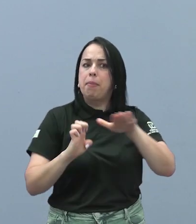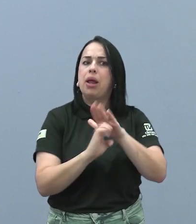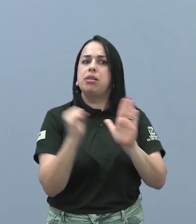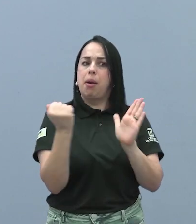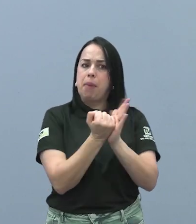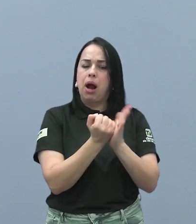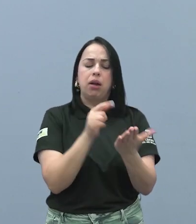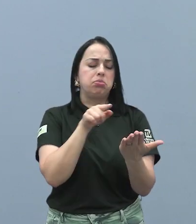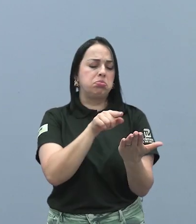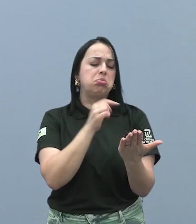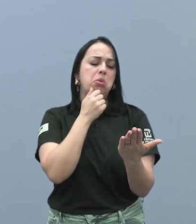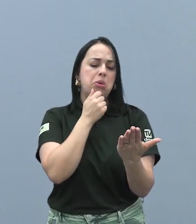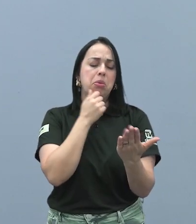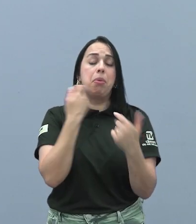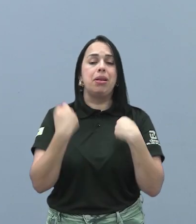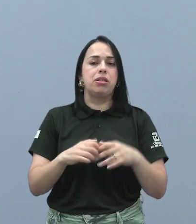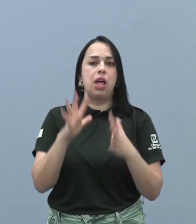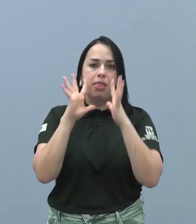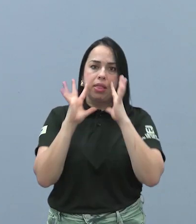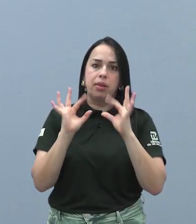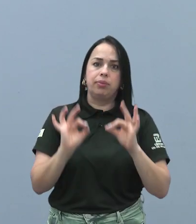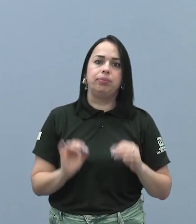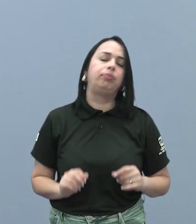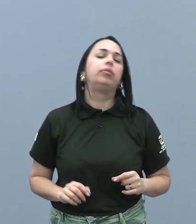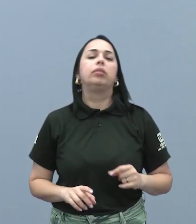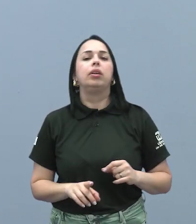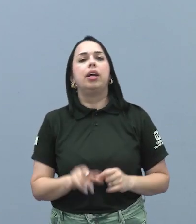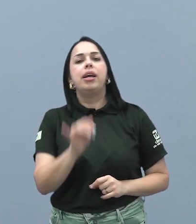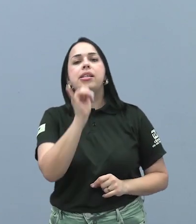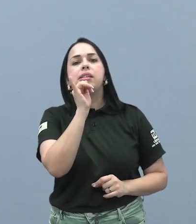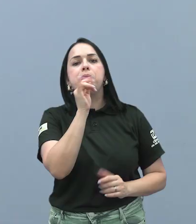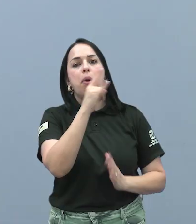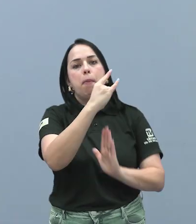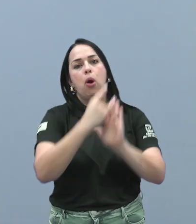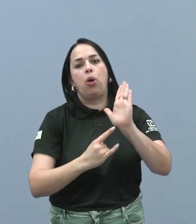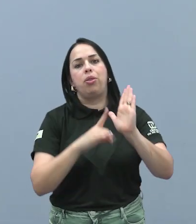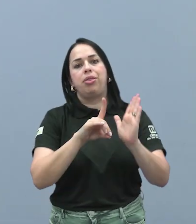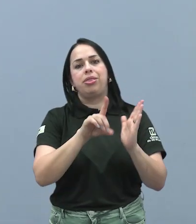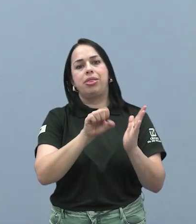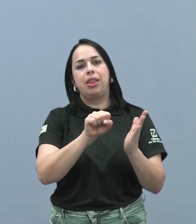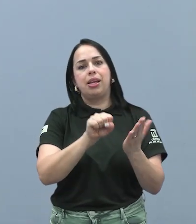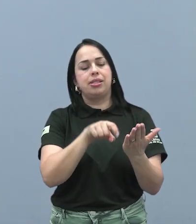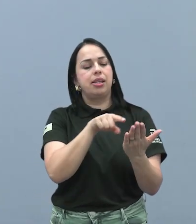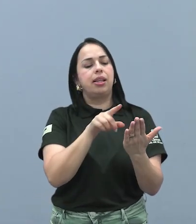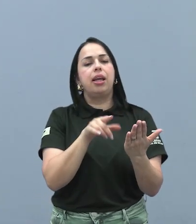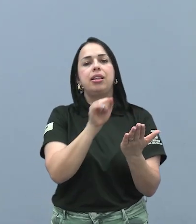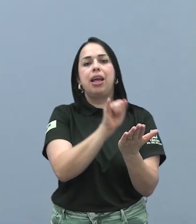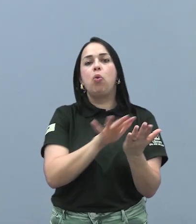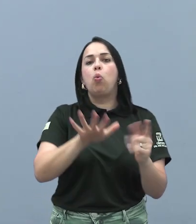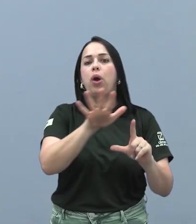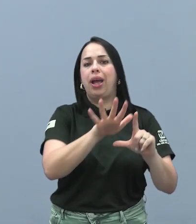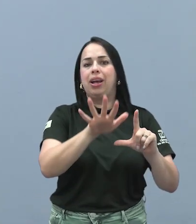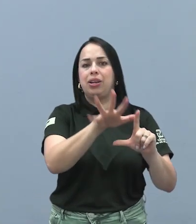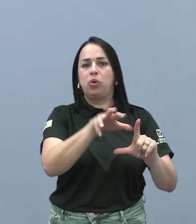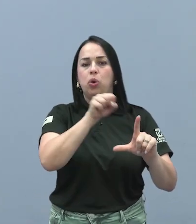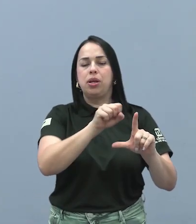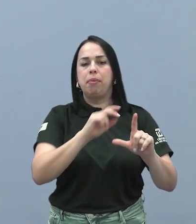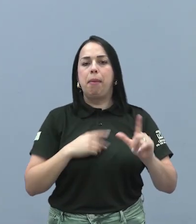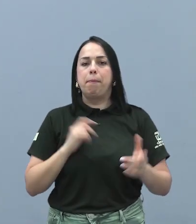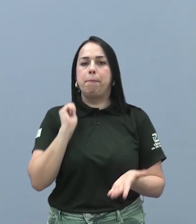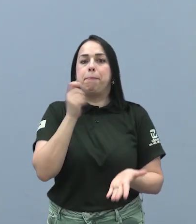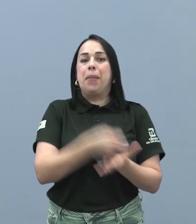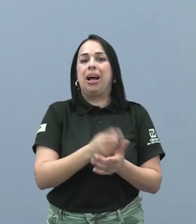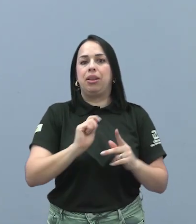você deve prestar muita atenção nisso, tá? Por exemplo, o DAS, né? Ele sempre vai vir o QR Code para pagamento no